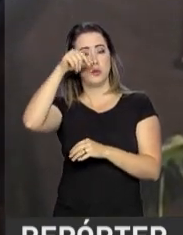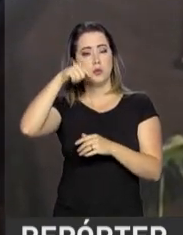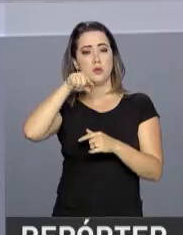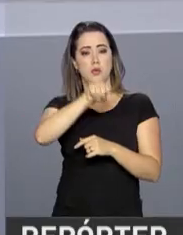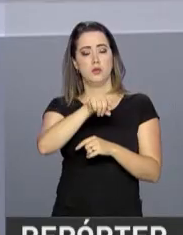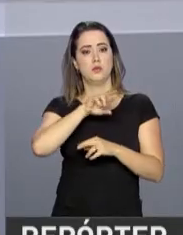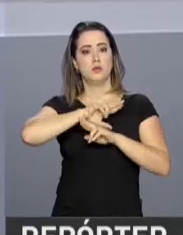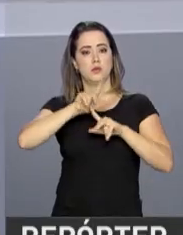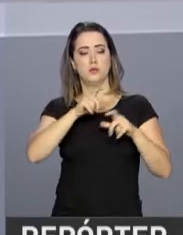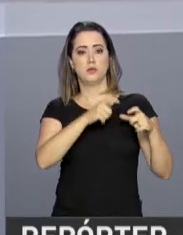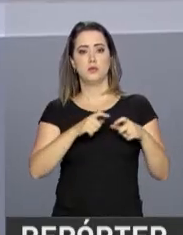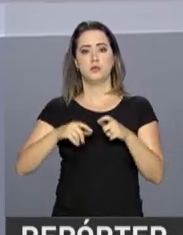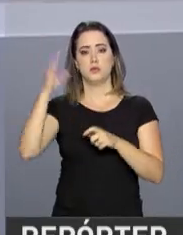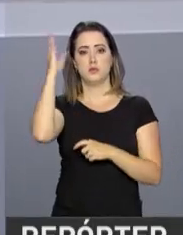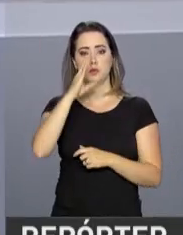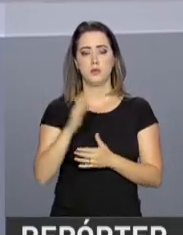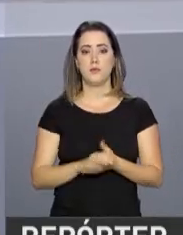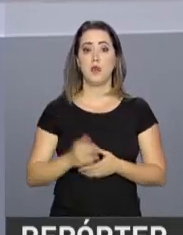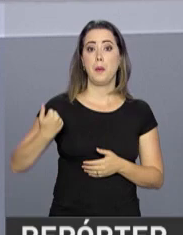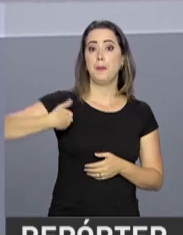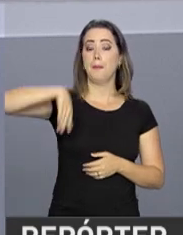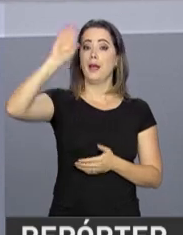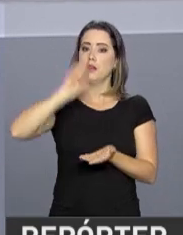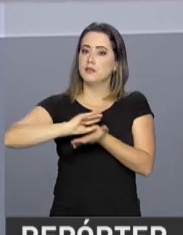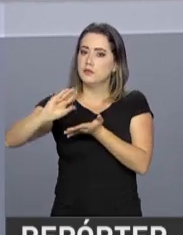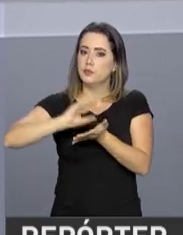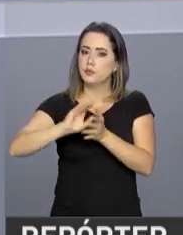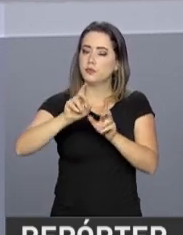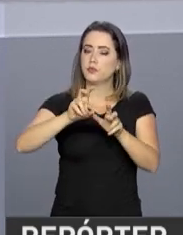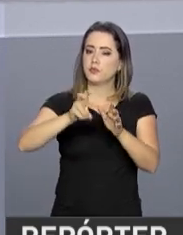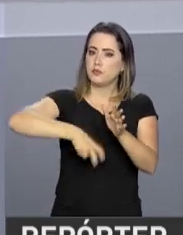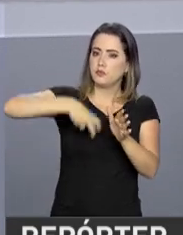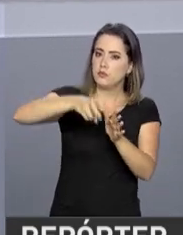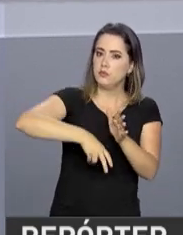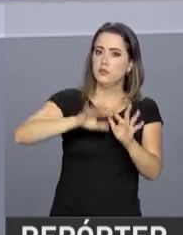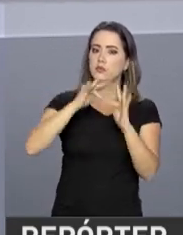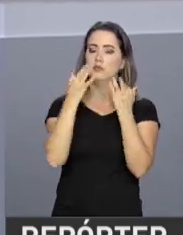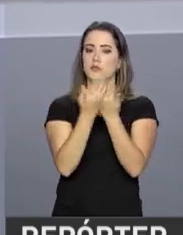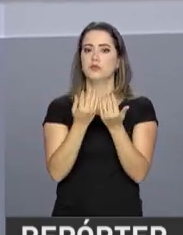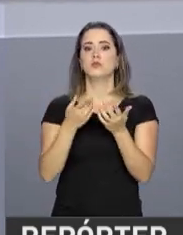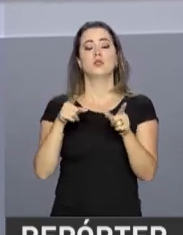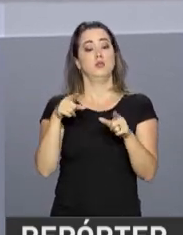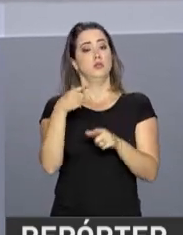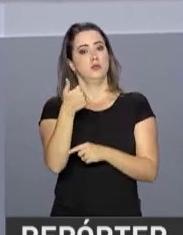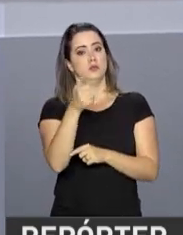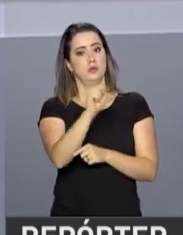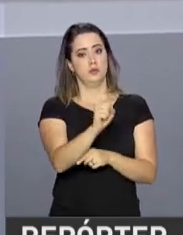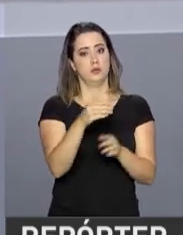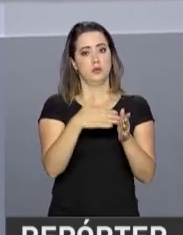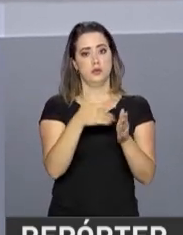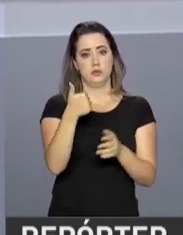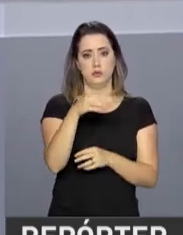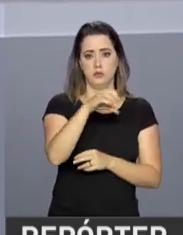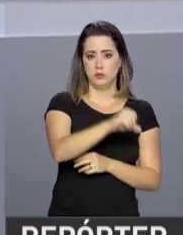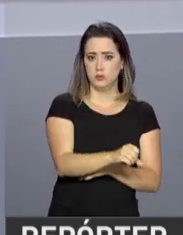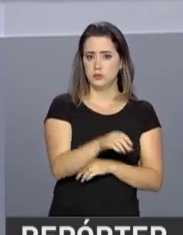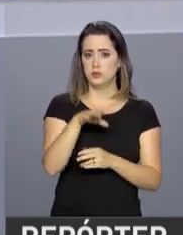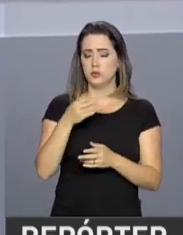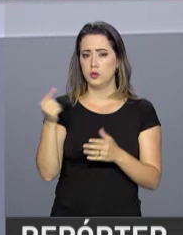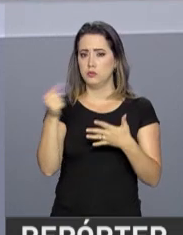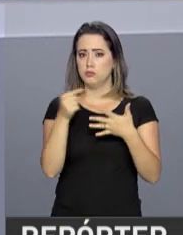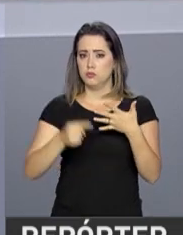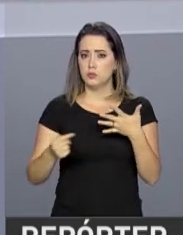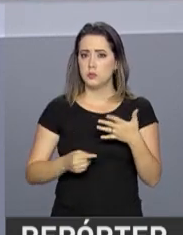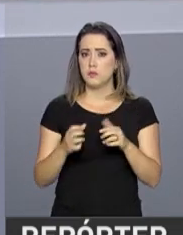brasil mais investimentos na agricultura familiar o plano safra 2008 2009 traz entre